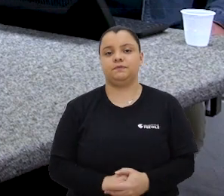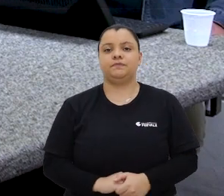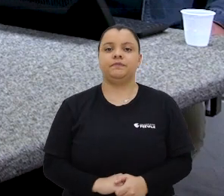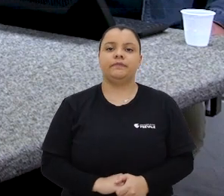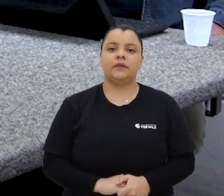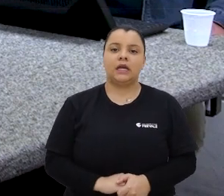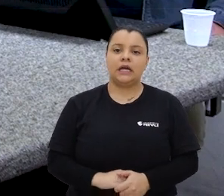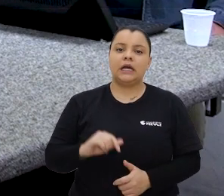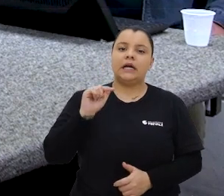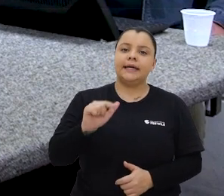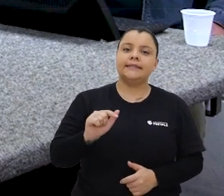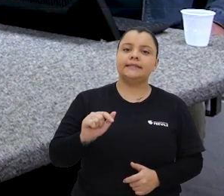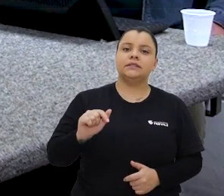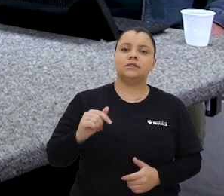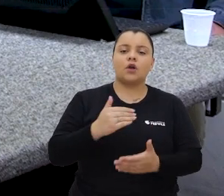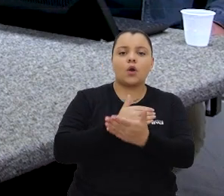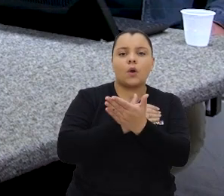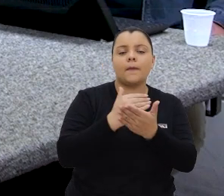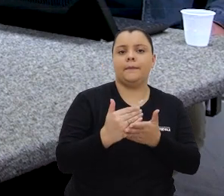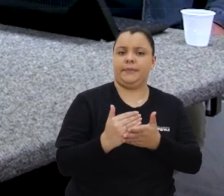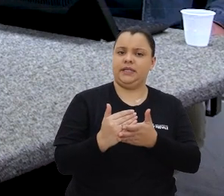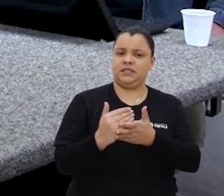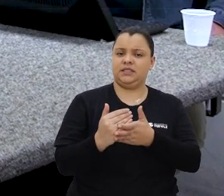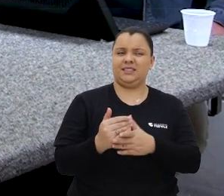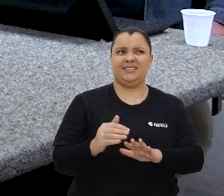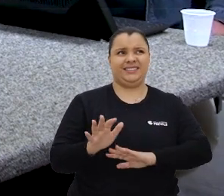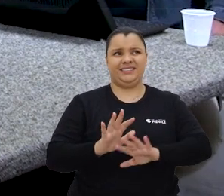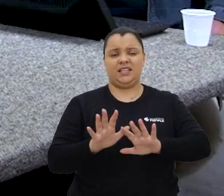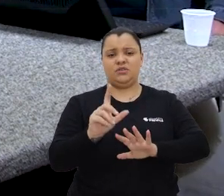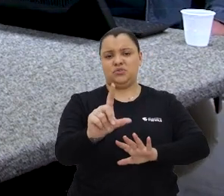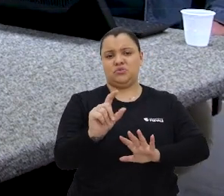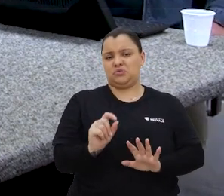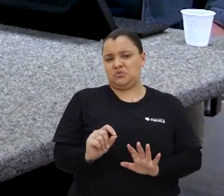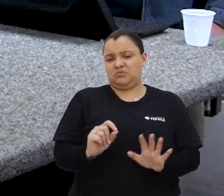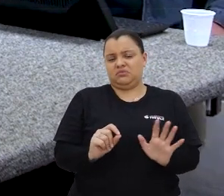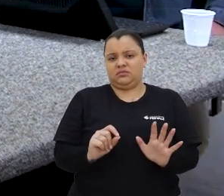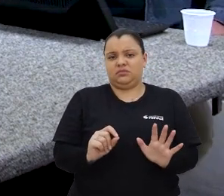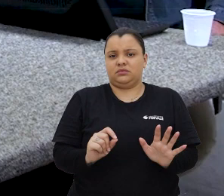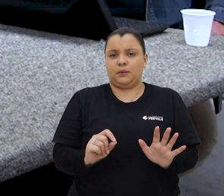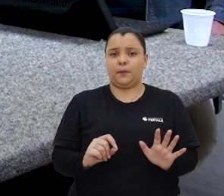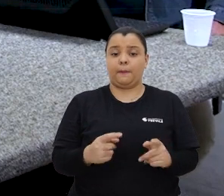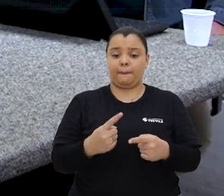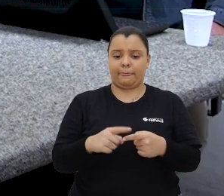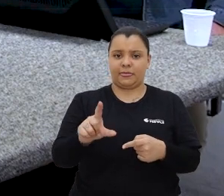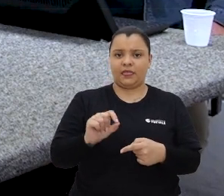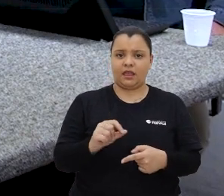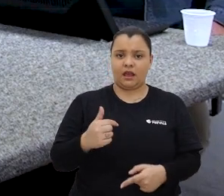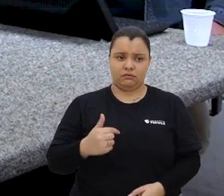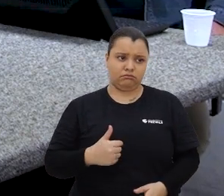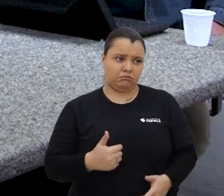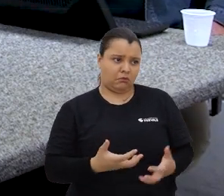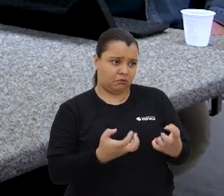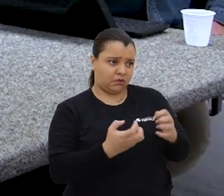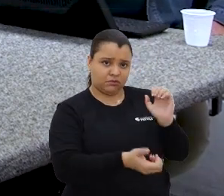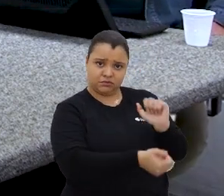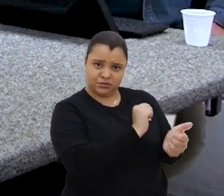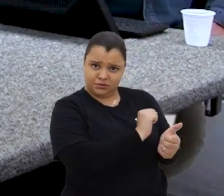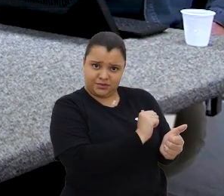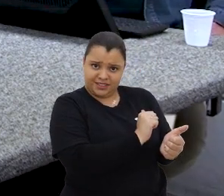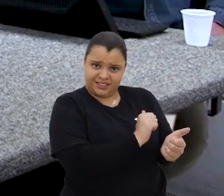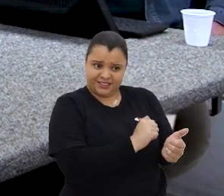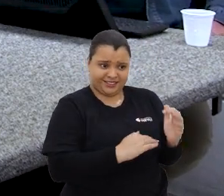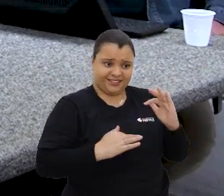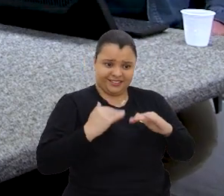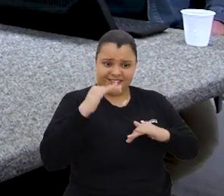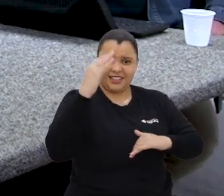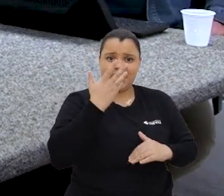começa a questão esportiva a partir... Nem era de uma escolha, né? Porque se fosse por escolher, eu queria jogar futebol desde